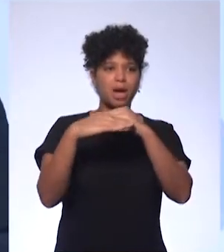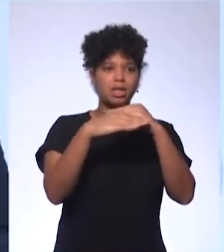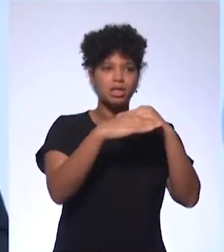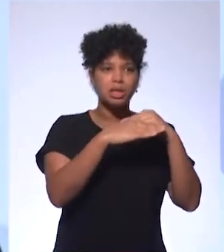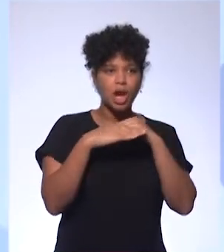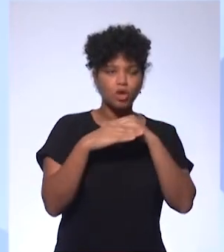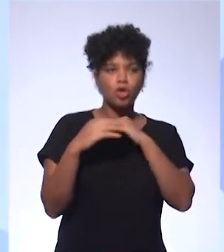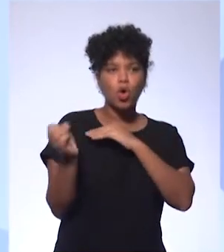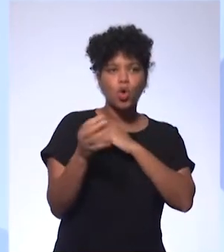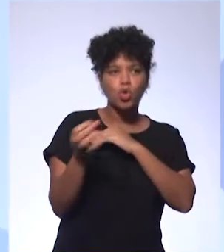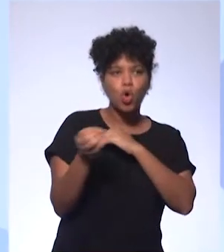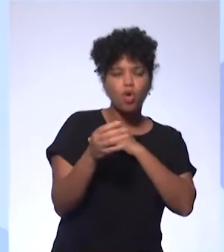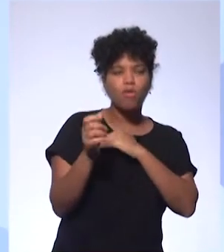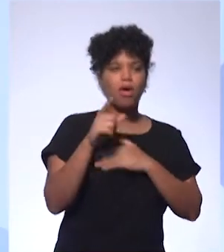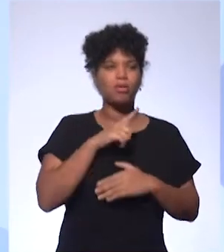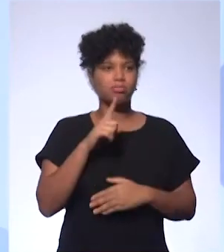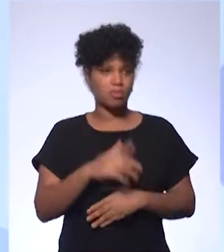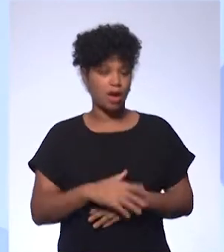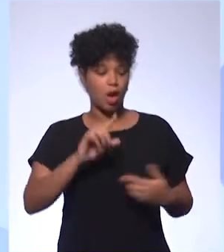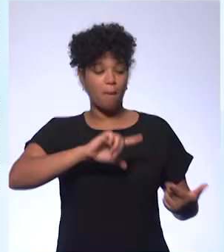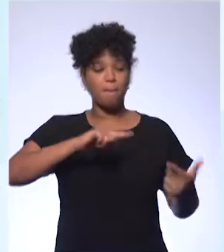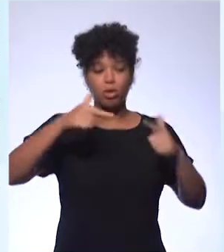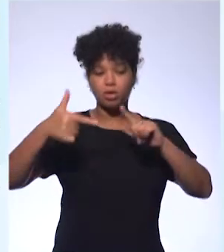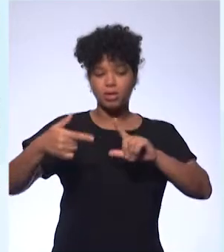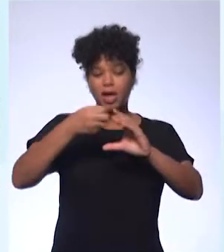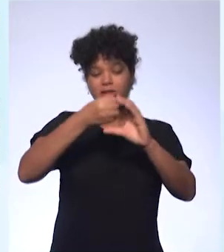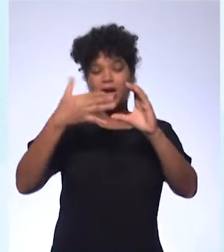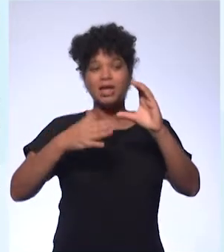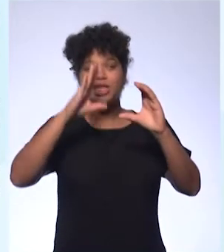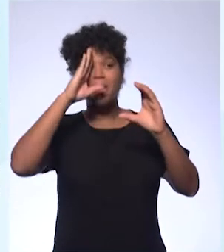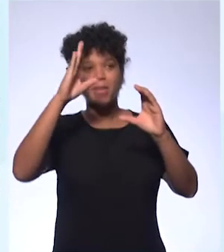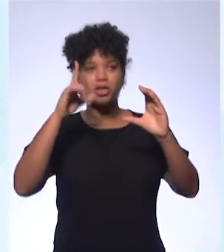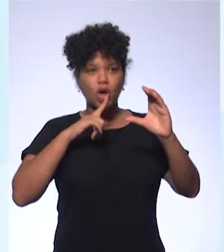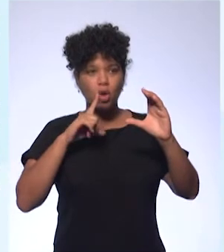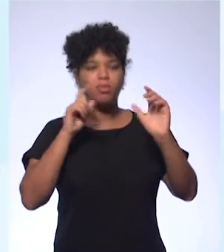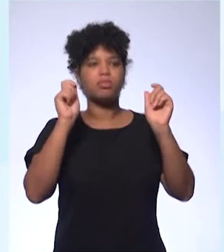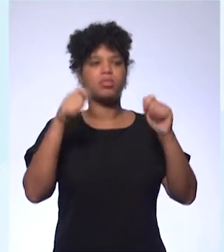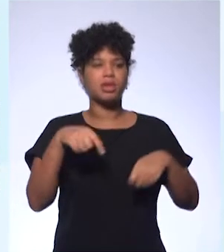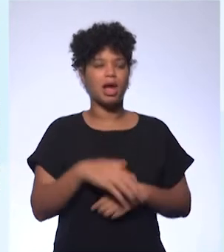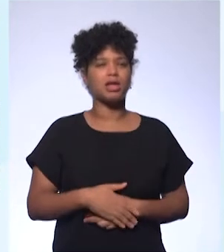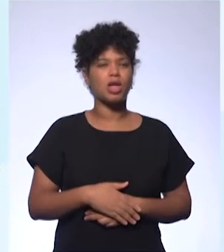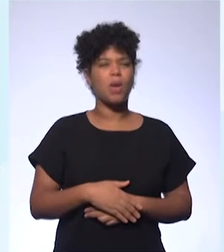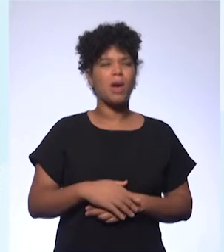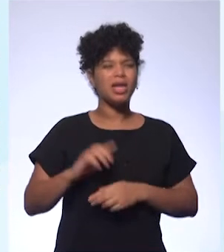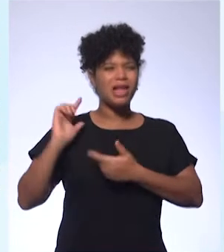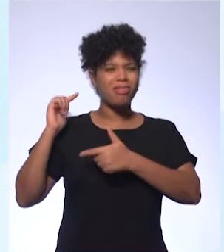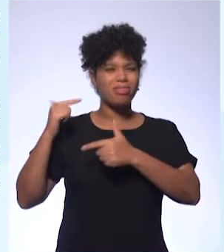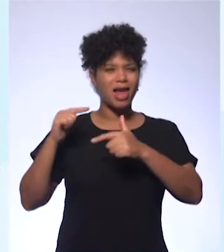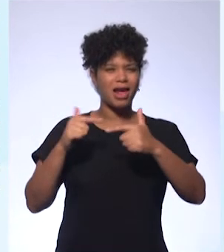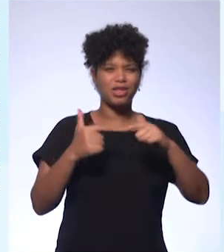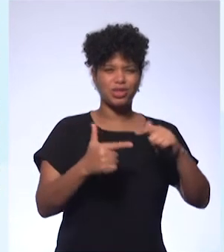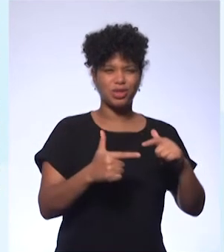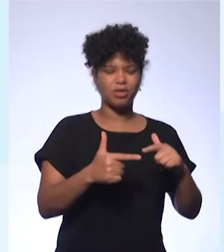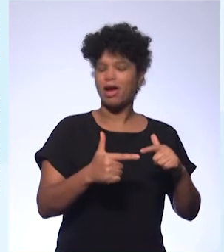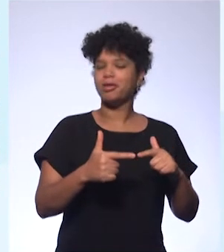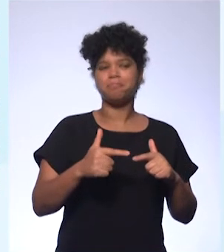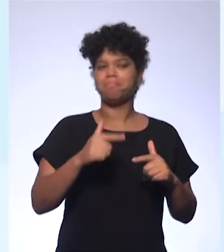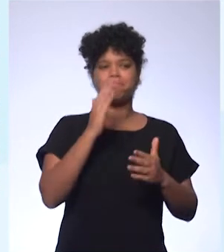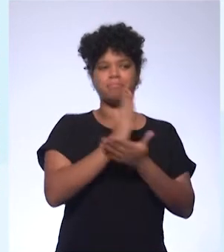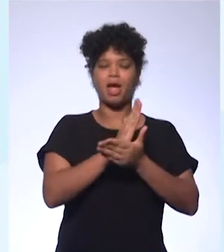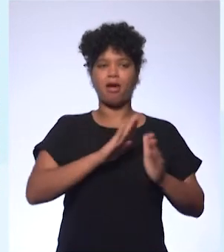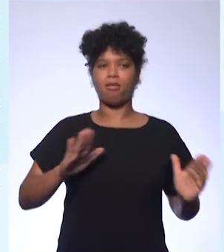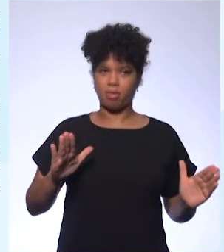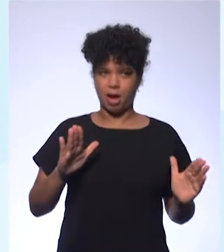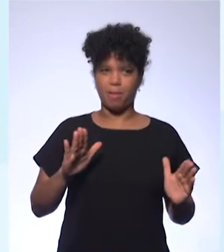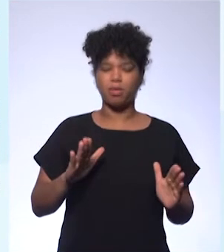Então, como principais características do modernismo, a gente pode citar a ruptura com as estéticas tradicionais, tá?